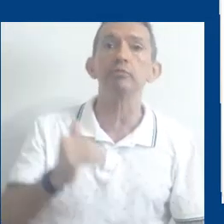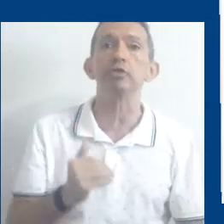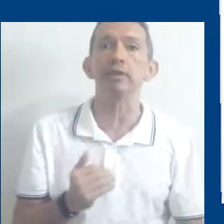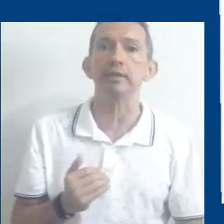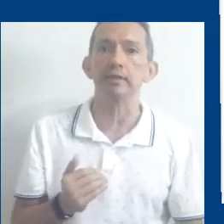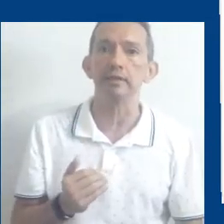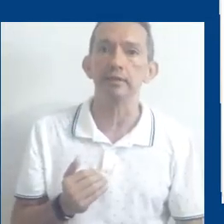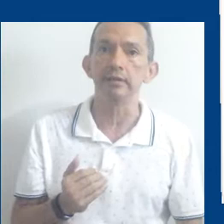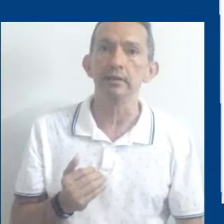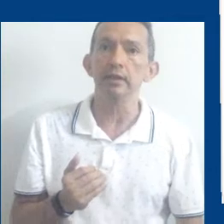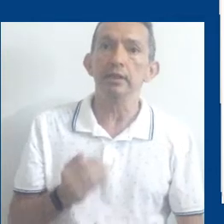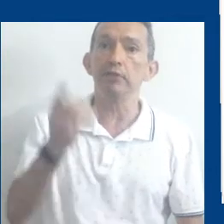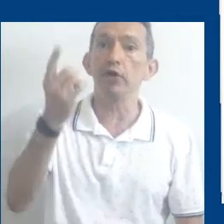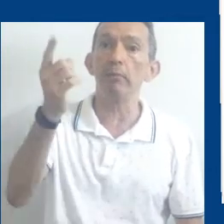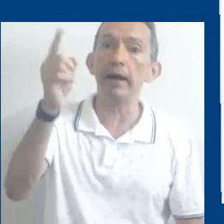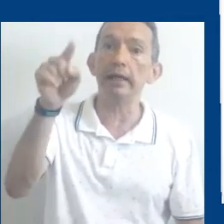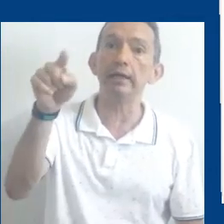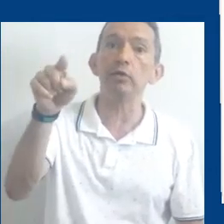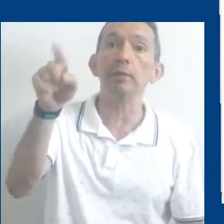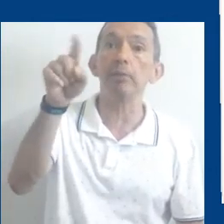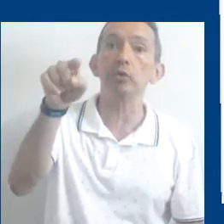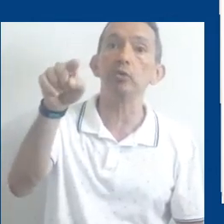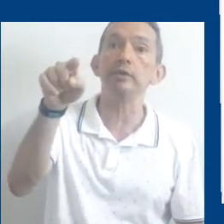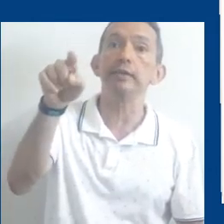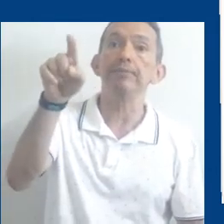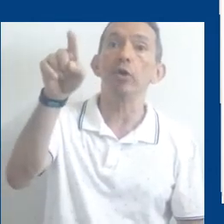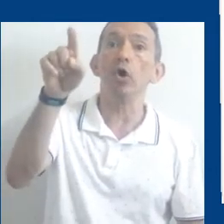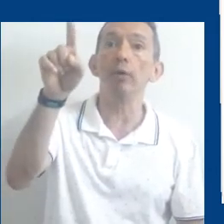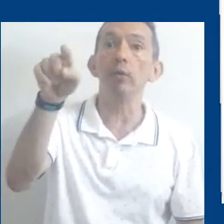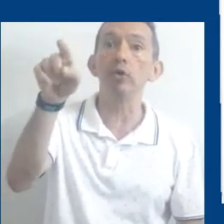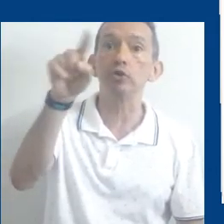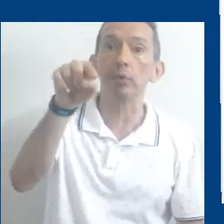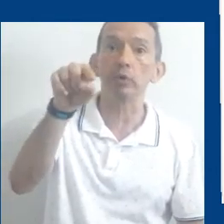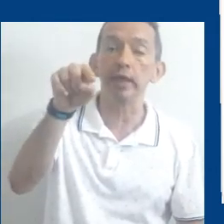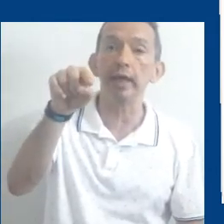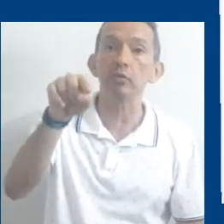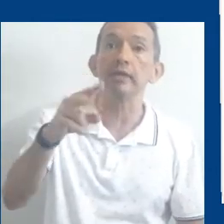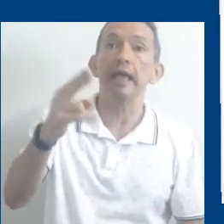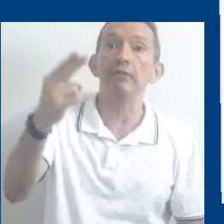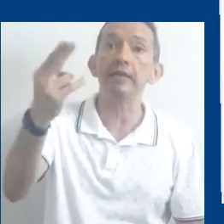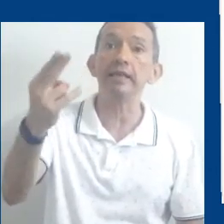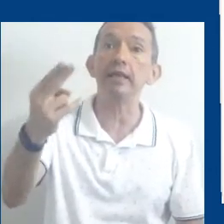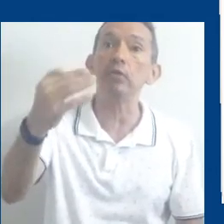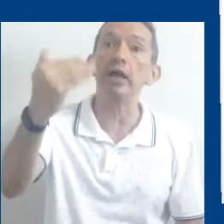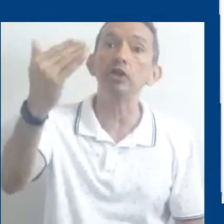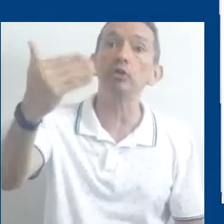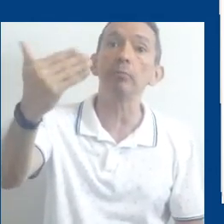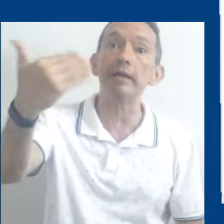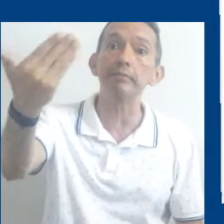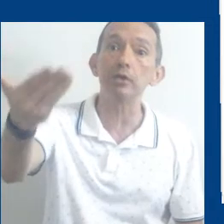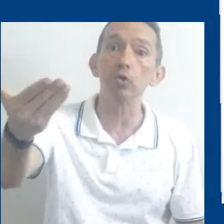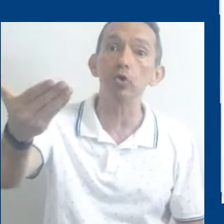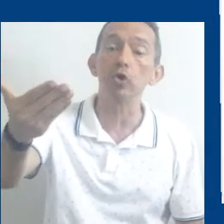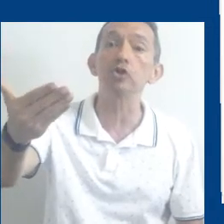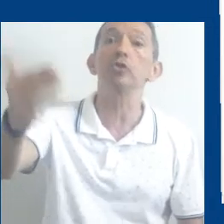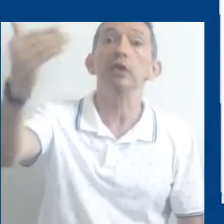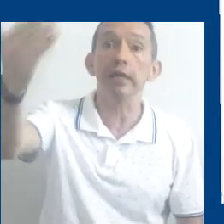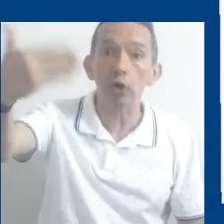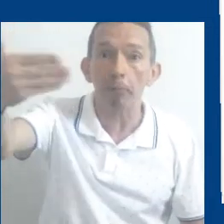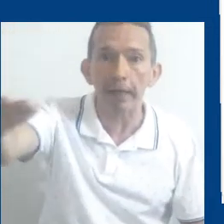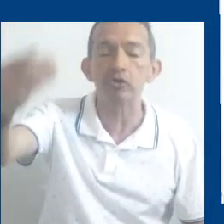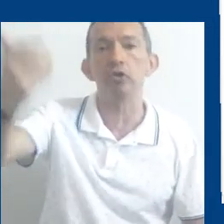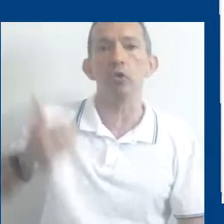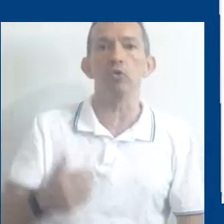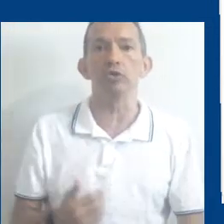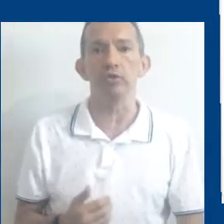secreção de substância. Se for uma glândula que produz hormônios proteicos, ela vai ser rica em retículo plasmático rugoso